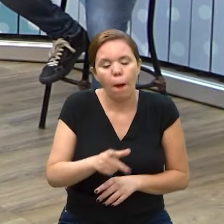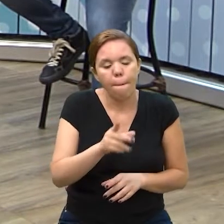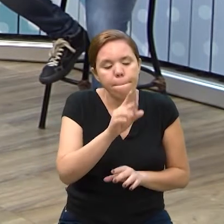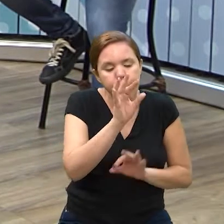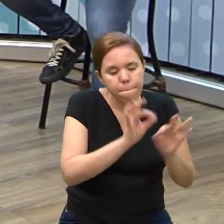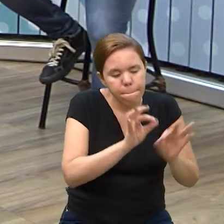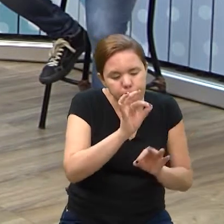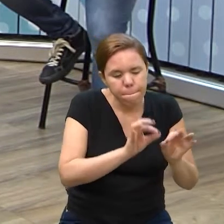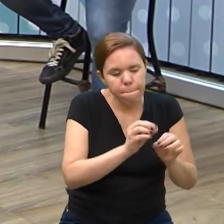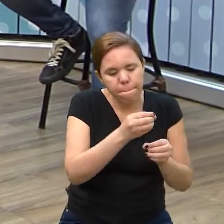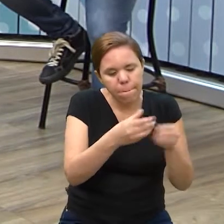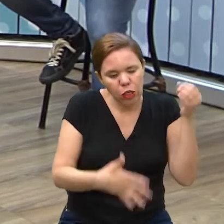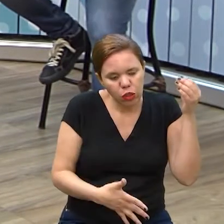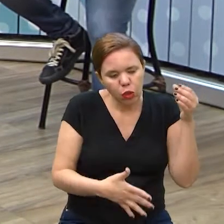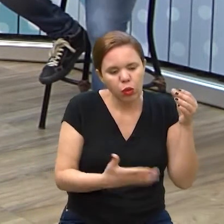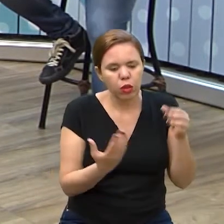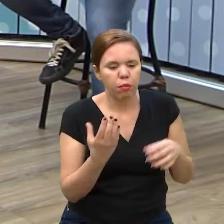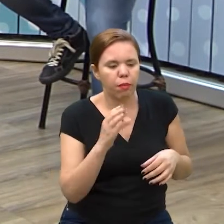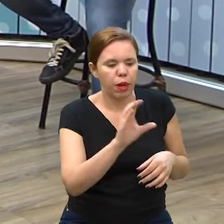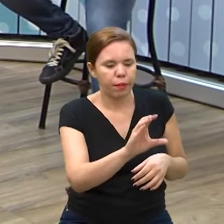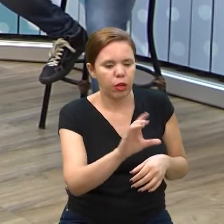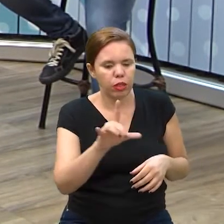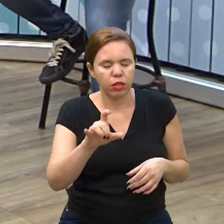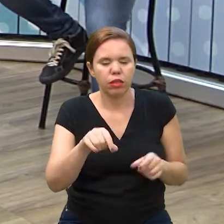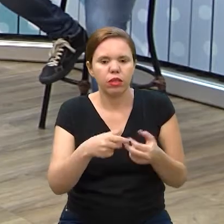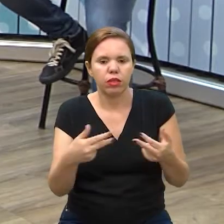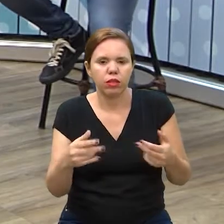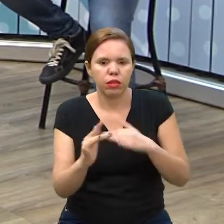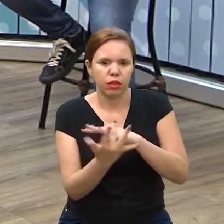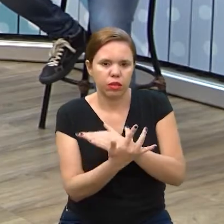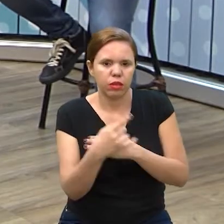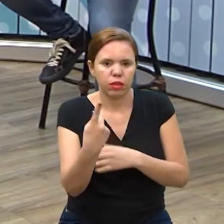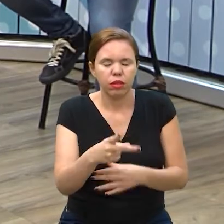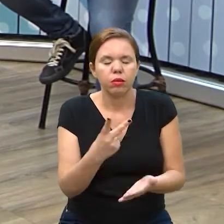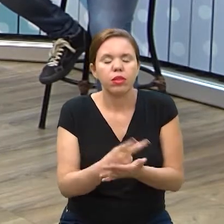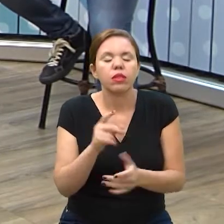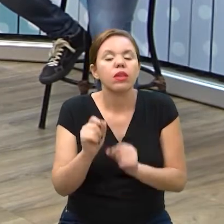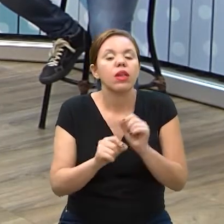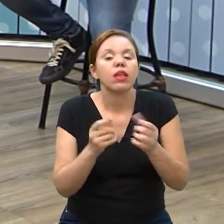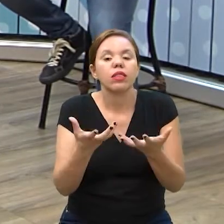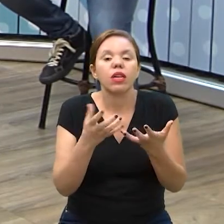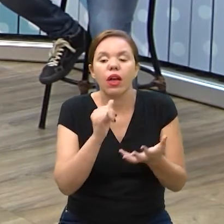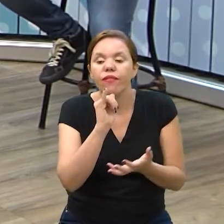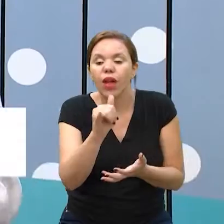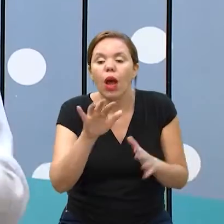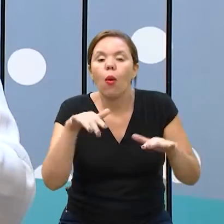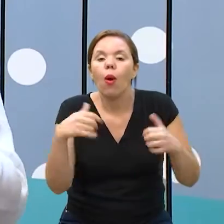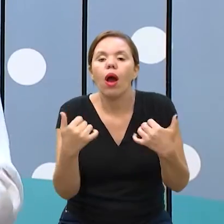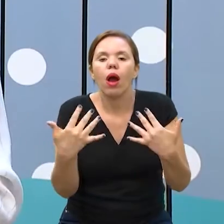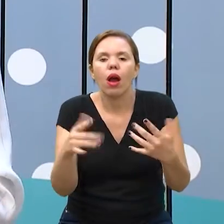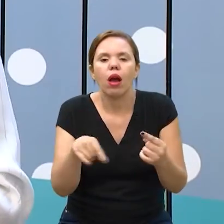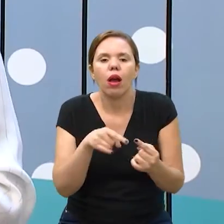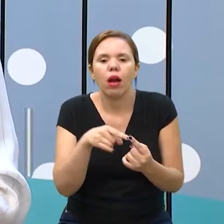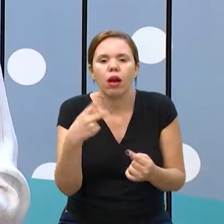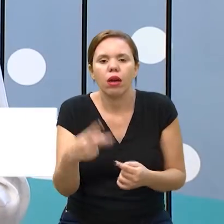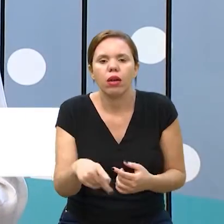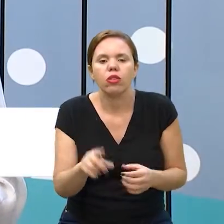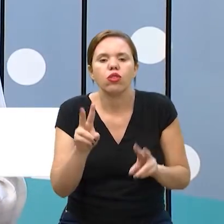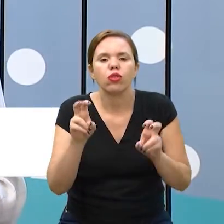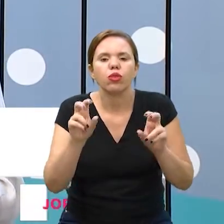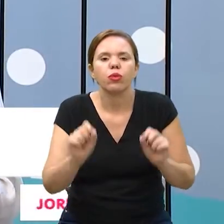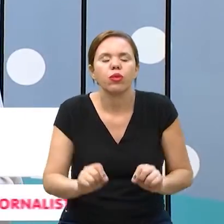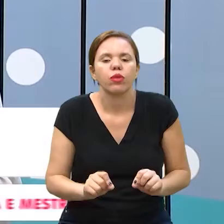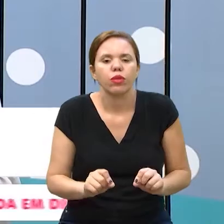produtor de conteúdo, que dica vocês dariam? Mapeie seu público. Para quem você quer falar? Sobre o quê?